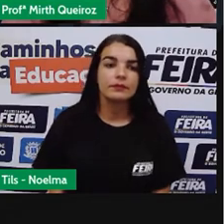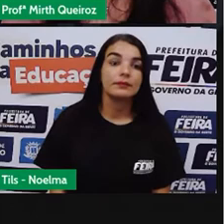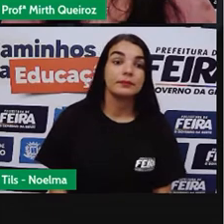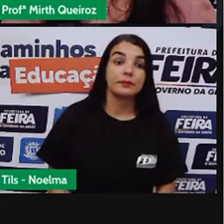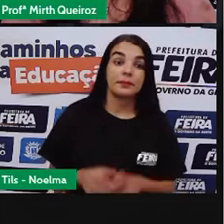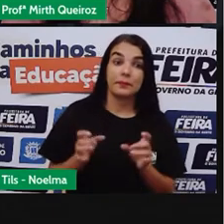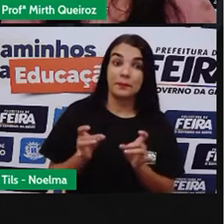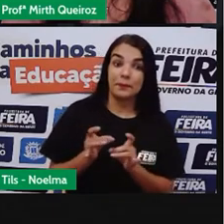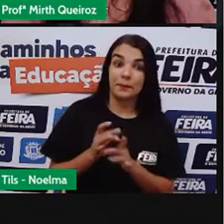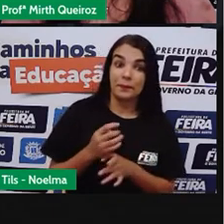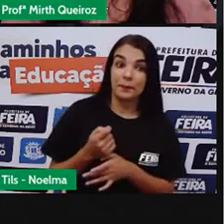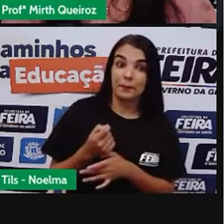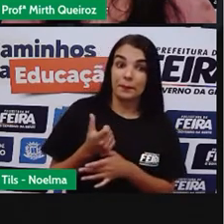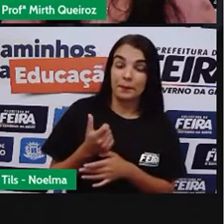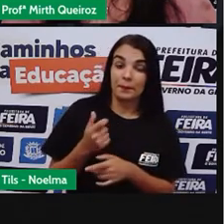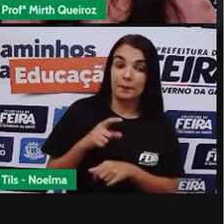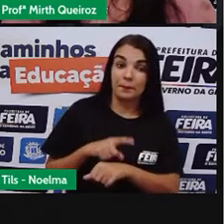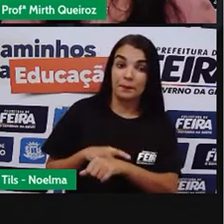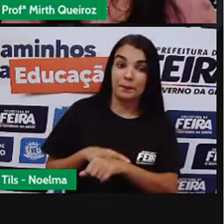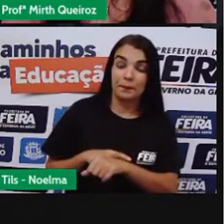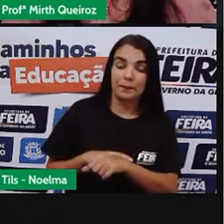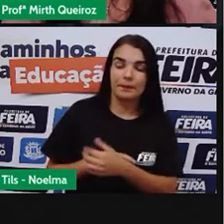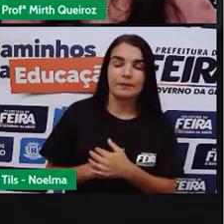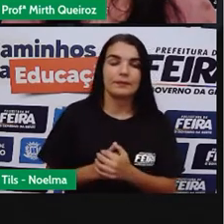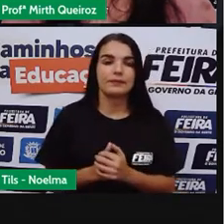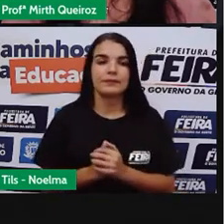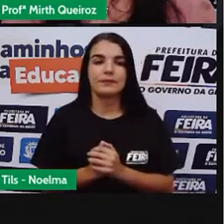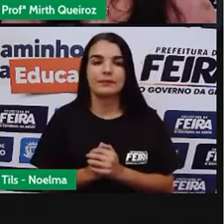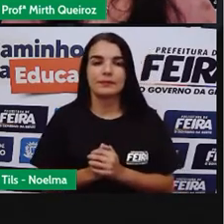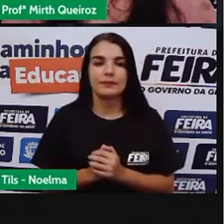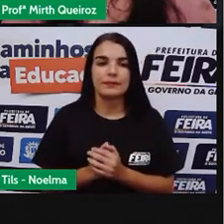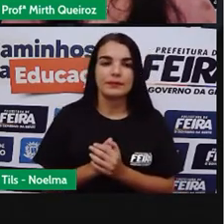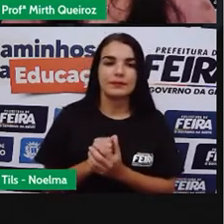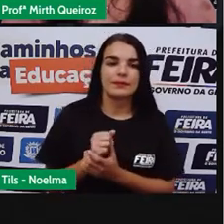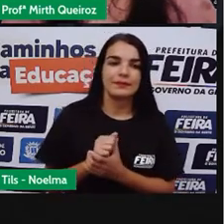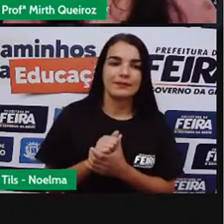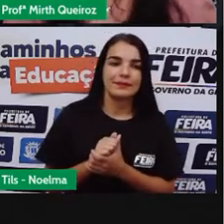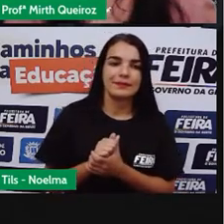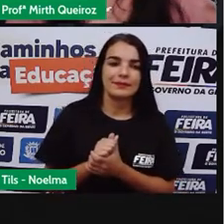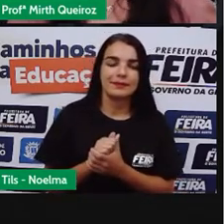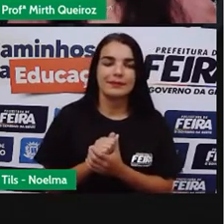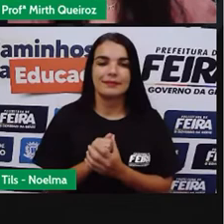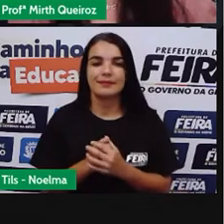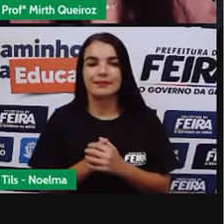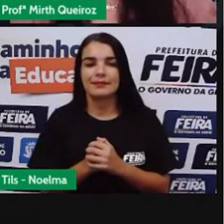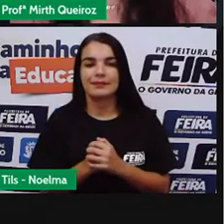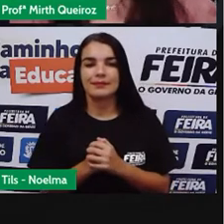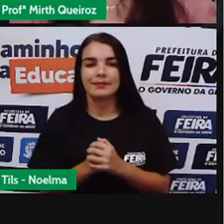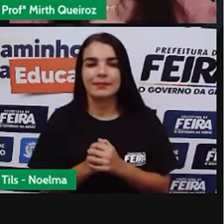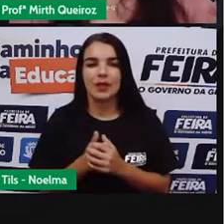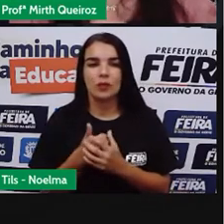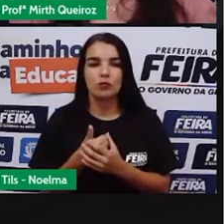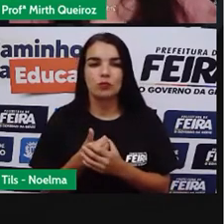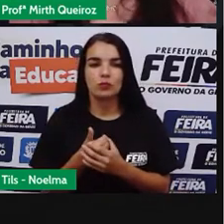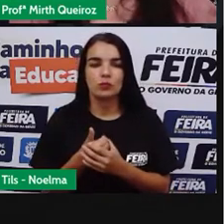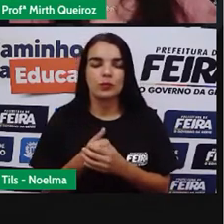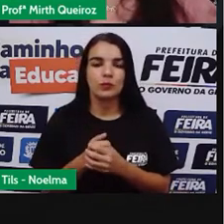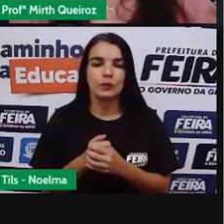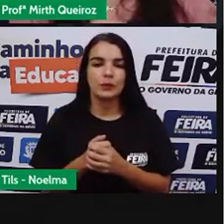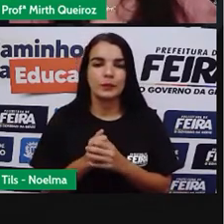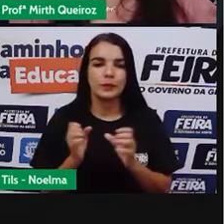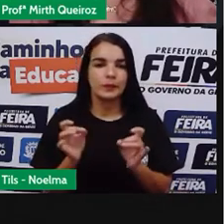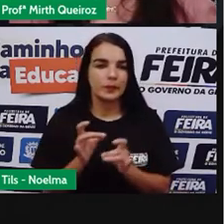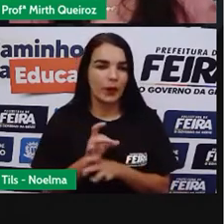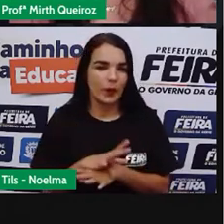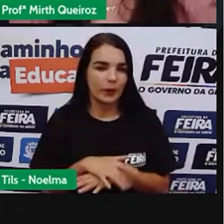Está acabando o tempo. 5, 4, 3, 2, 1.